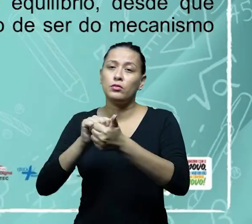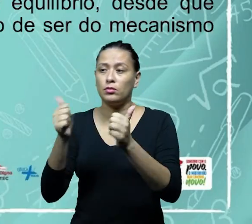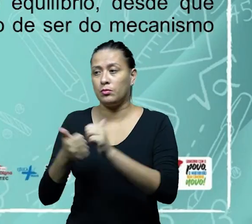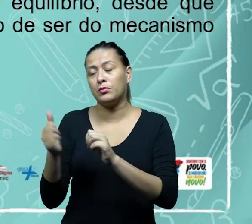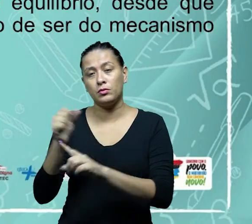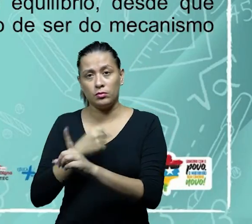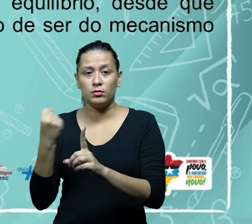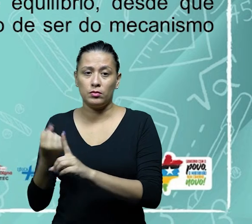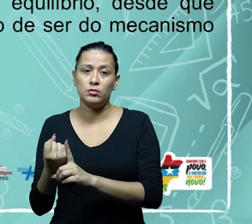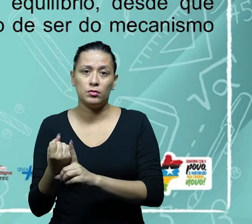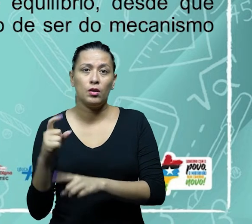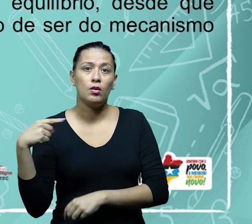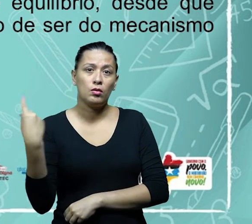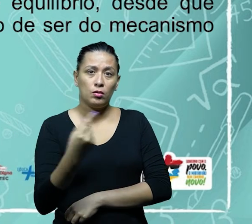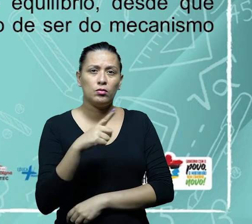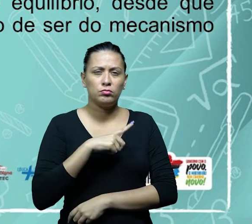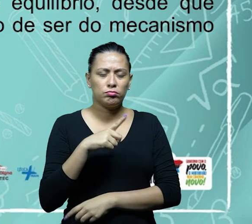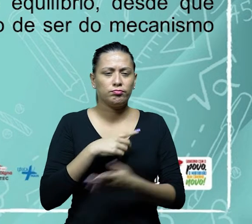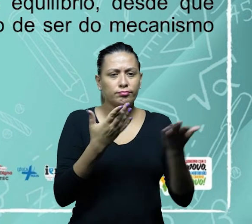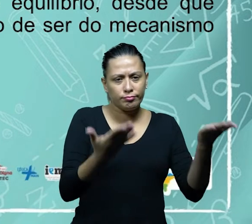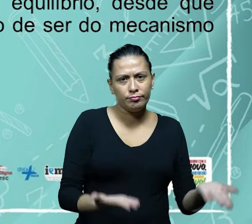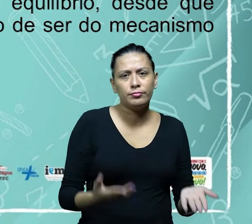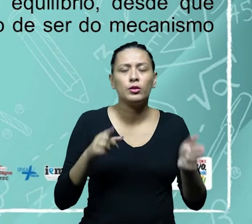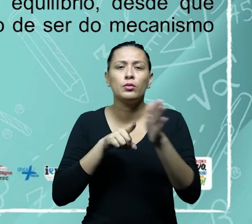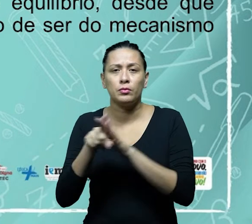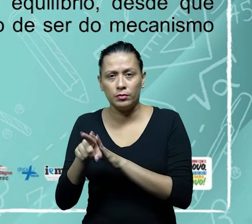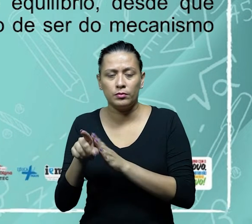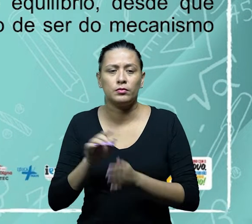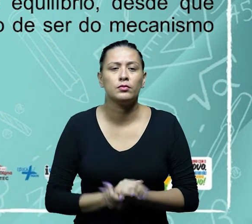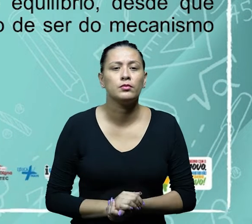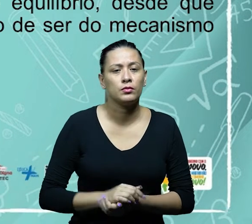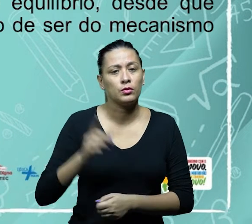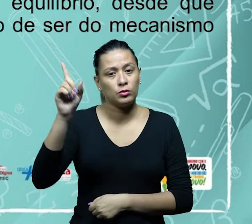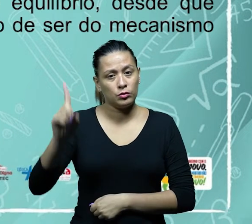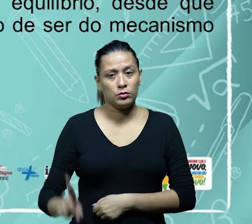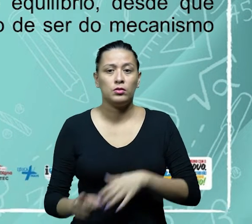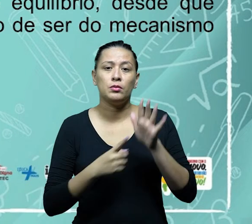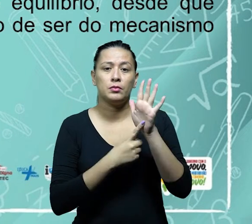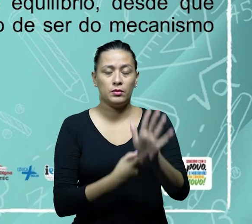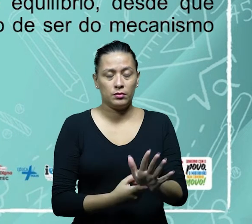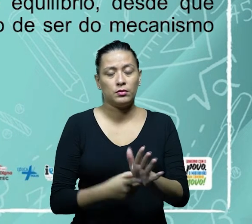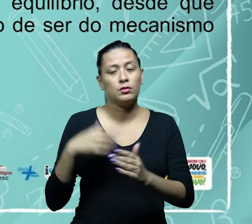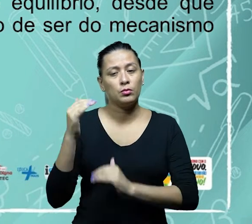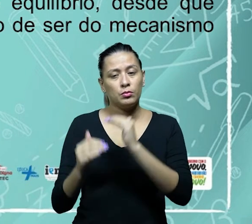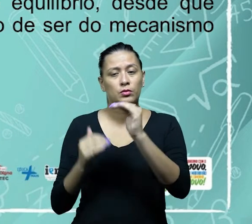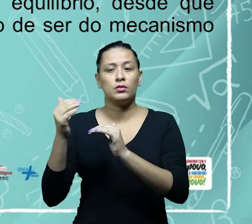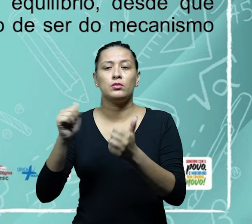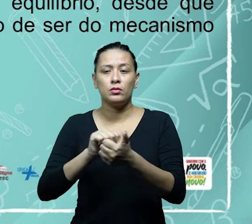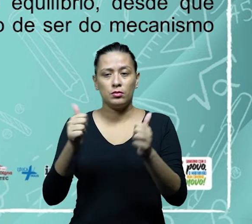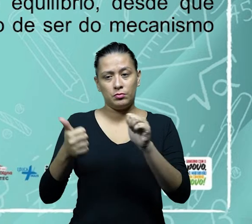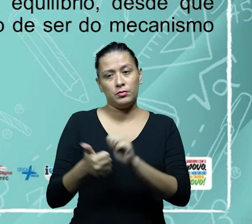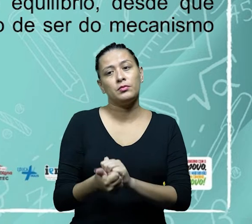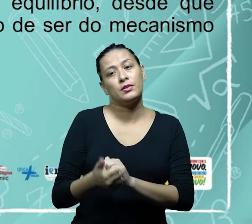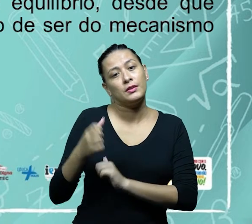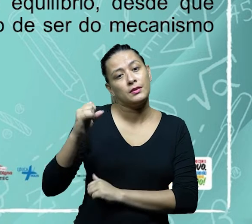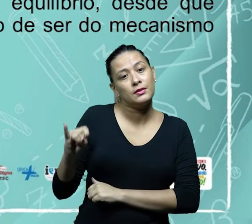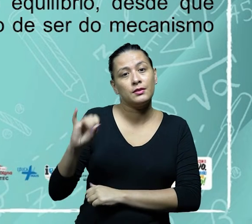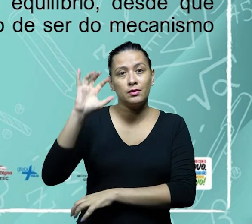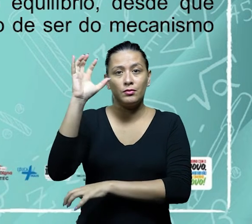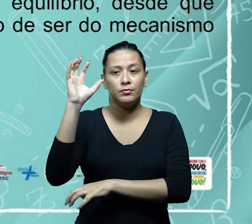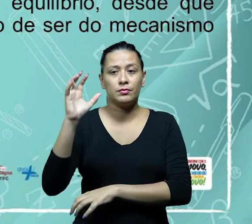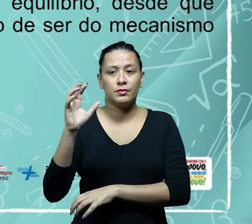nos podem chegamos a isso questionamento aqui o direito se apresentaria como um processo de adaptação casa Natureza